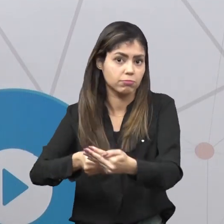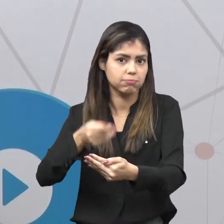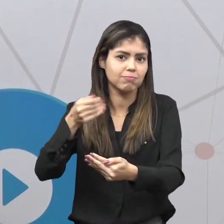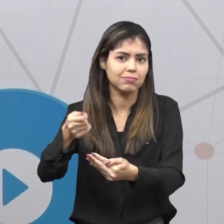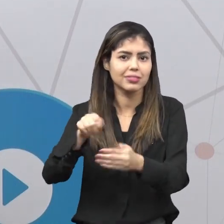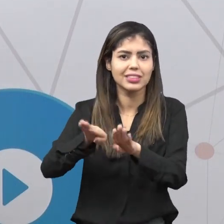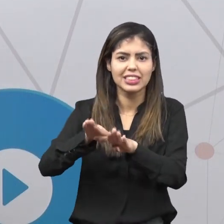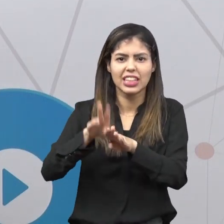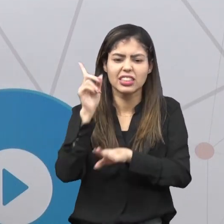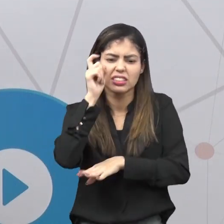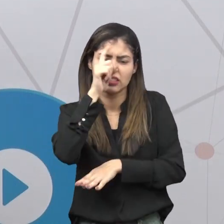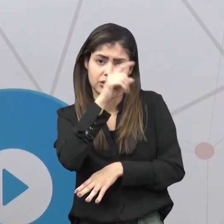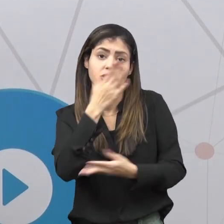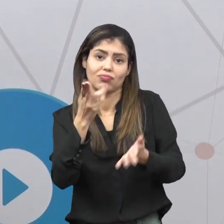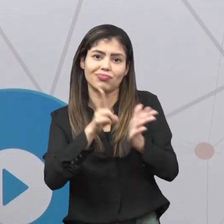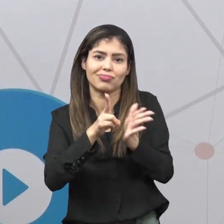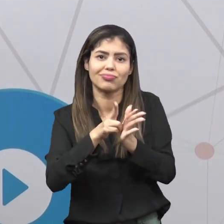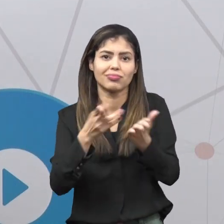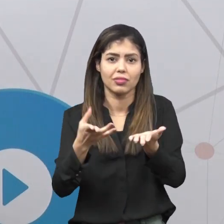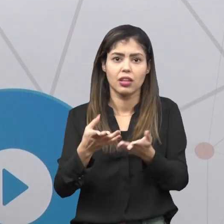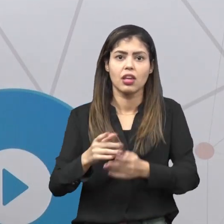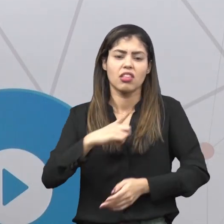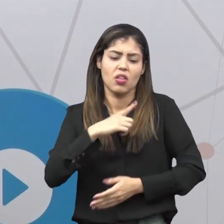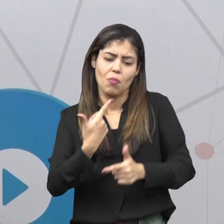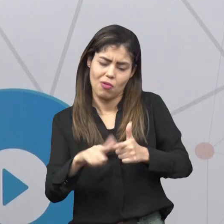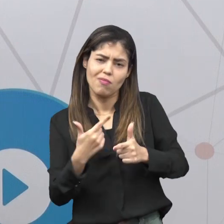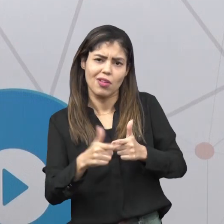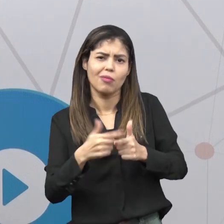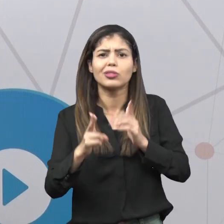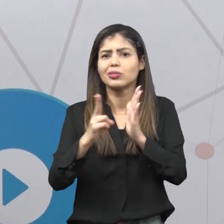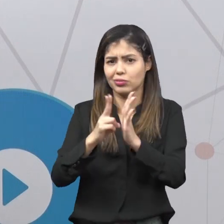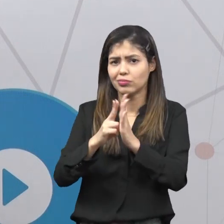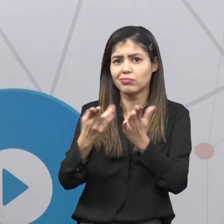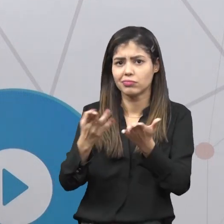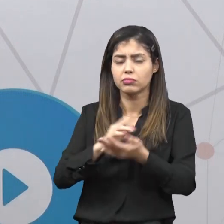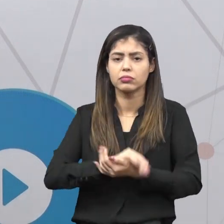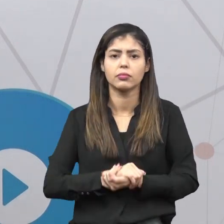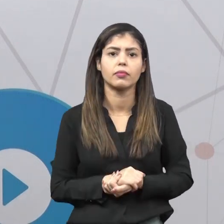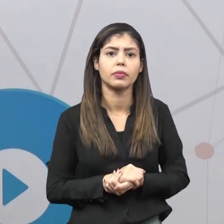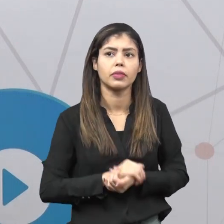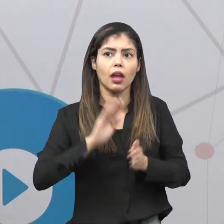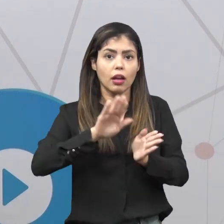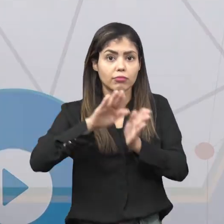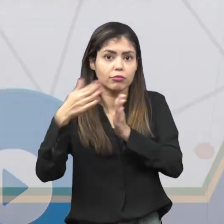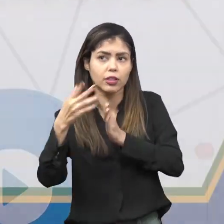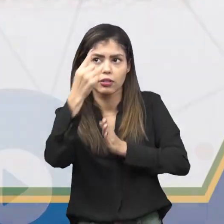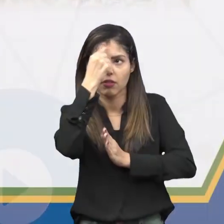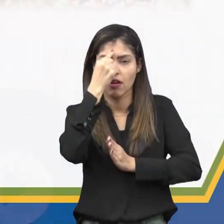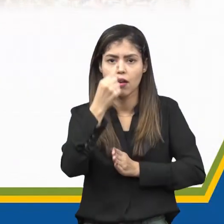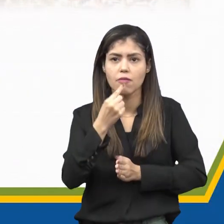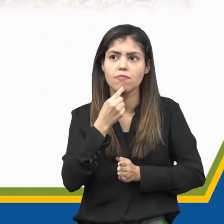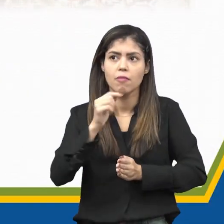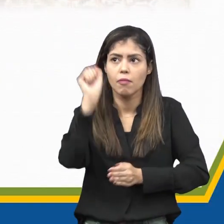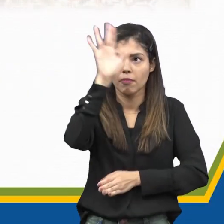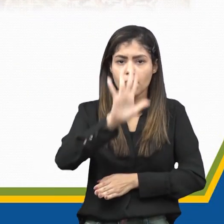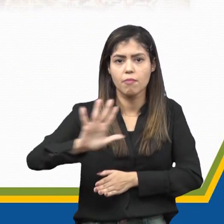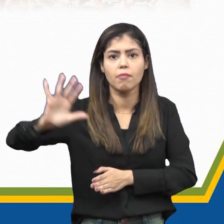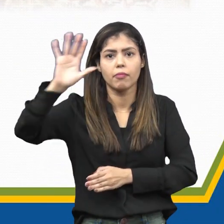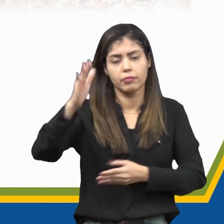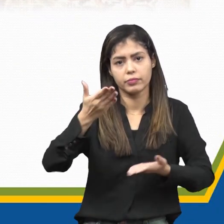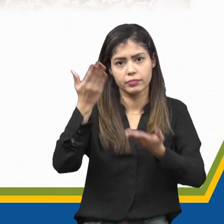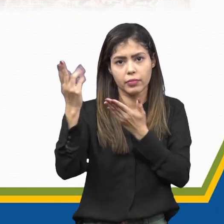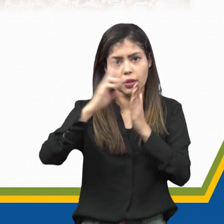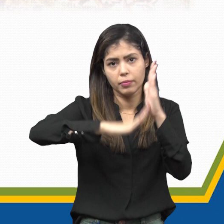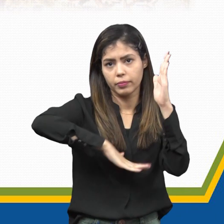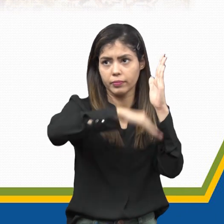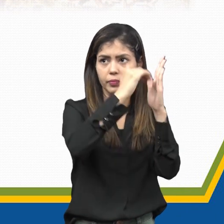pesada e vai tendo consequências bem cruéis para os indígenas. Ali do lado a gente tem um mapa, né, que foi